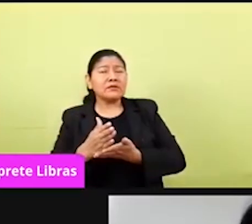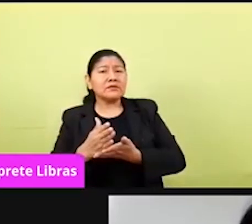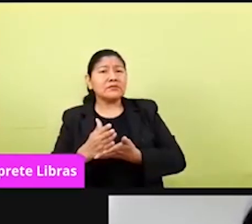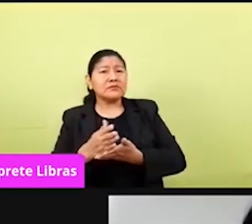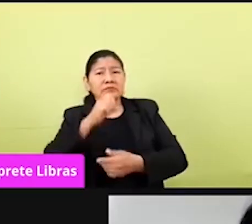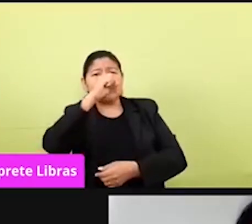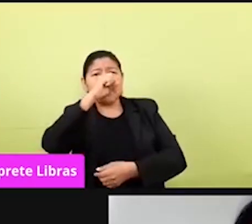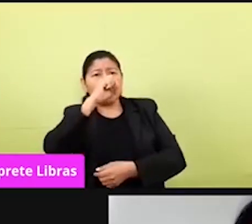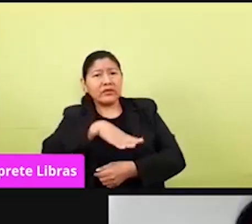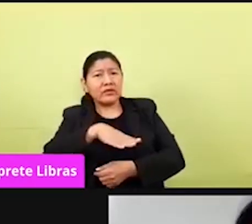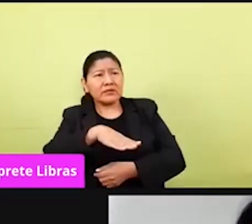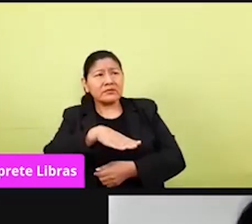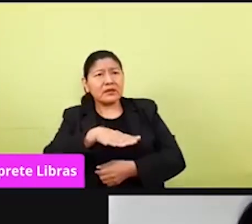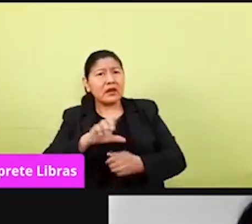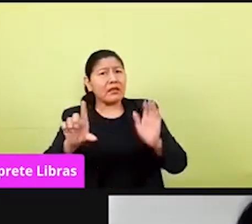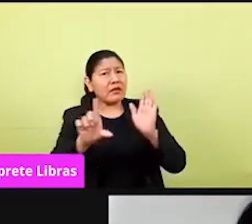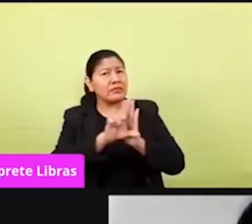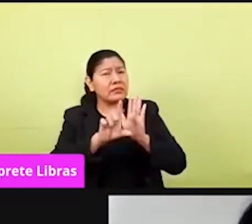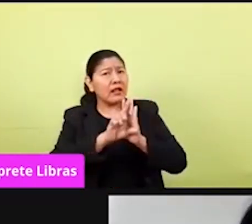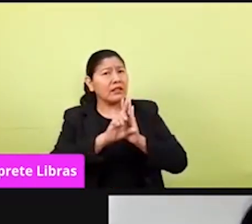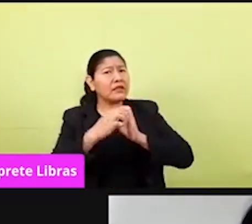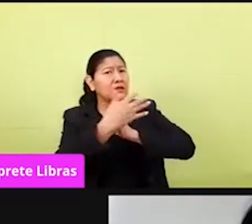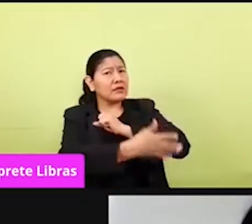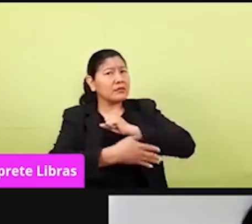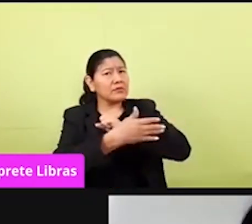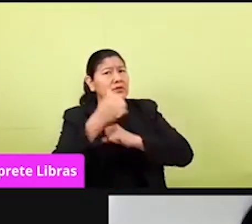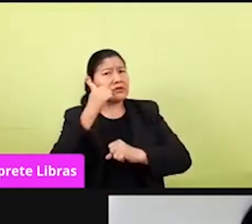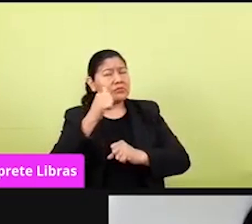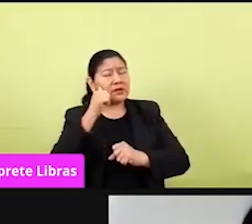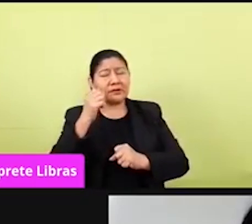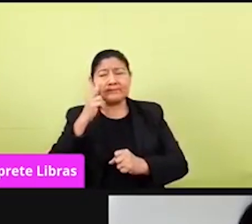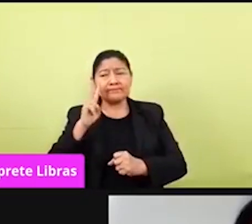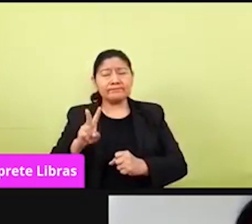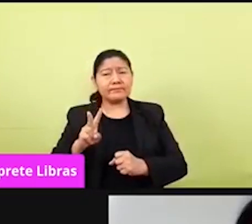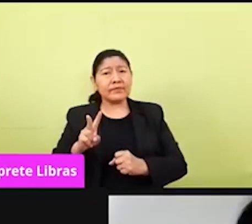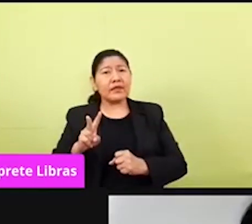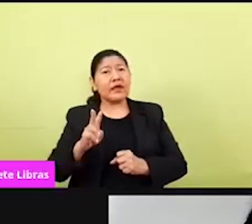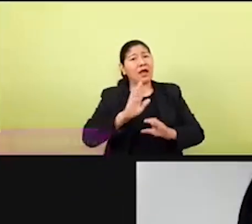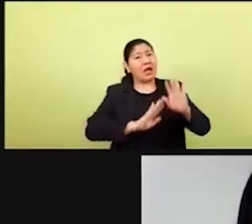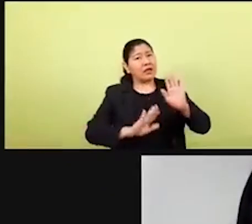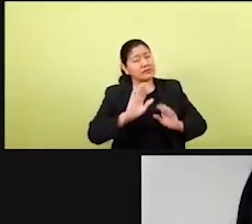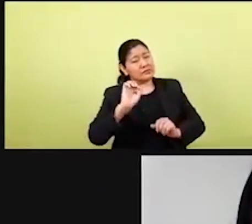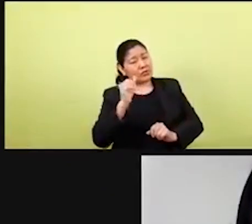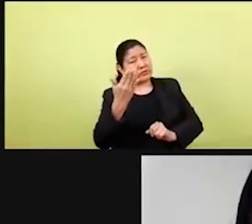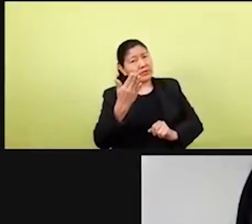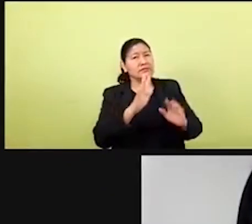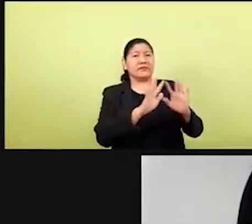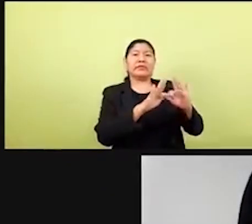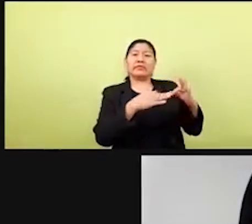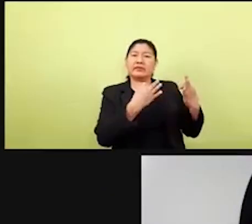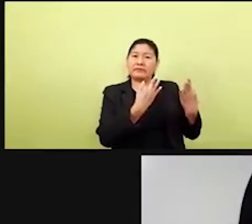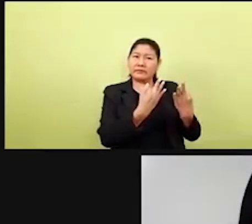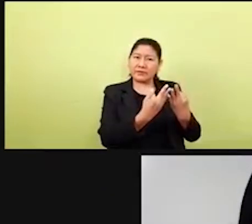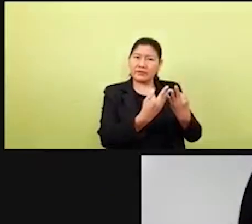da Lei Maria da Penha, elas conseguem ver dentro das suas relações, seja familiares, sejam relações de trabalho, alguma mulher